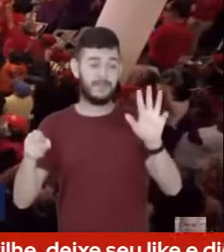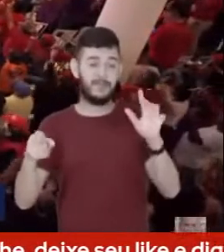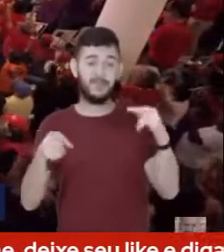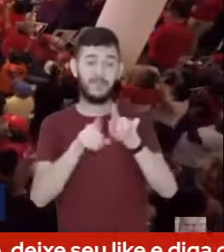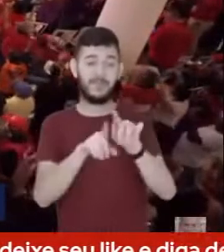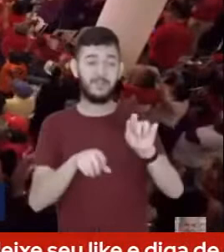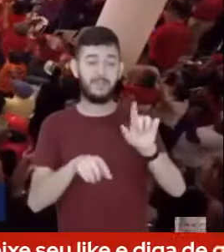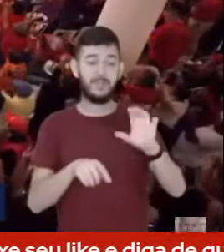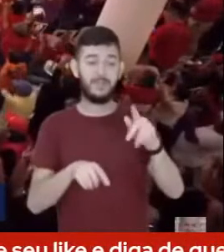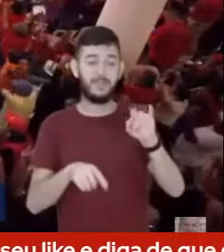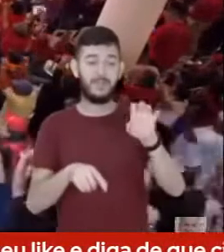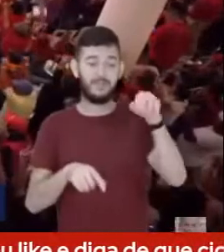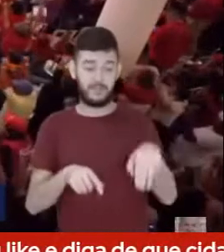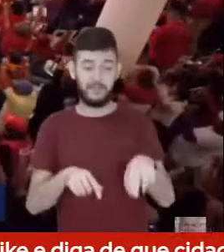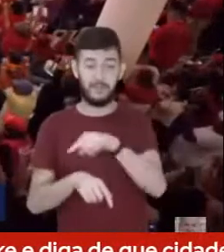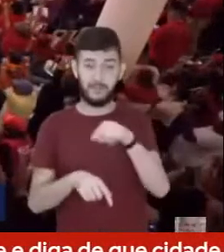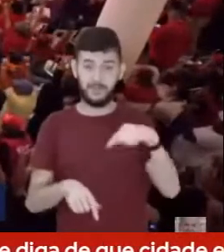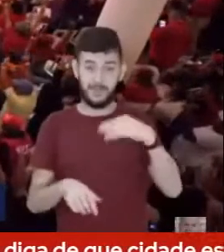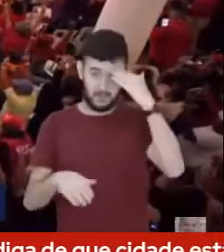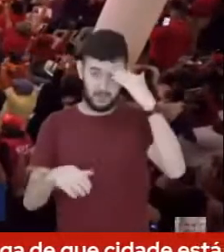mãos.